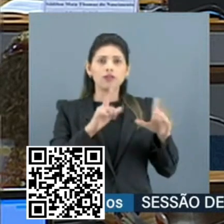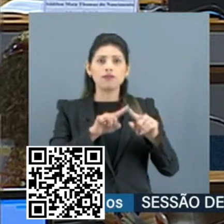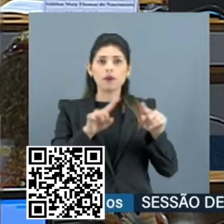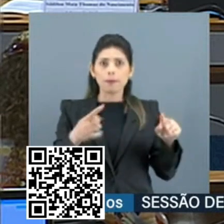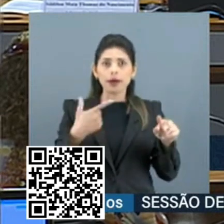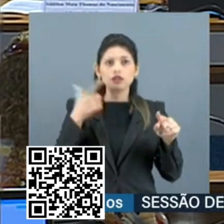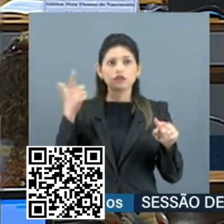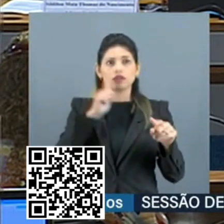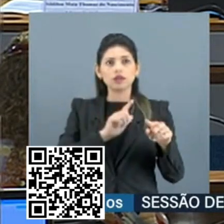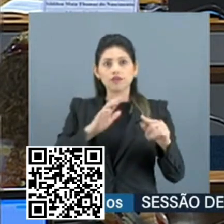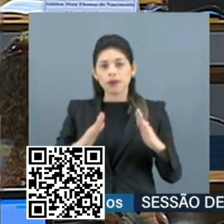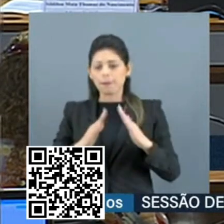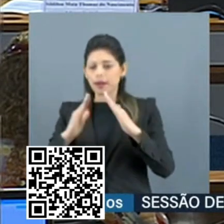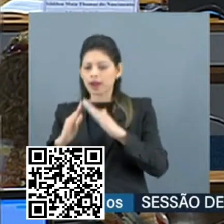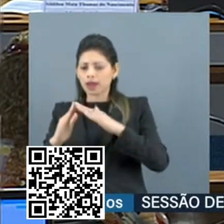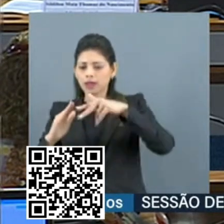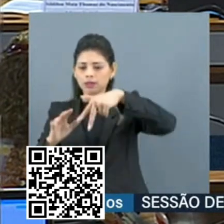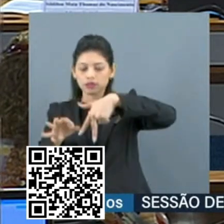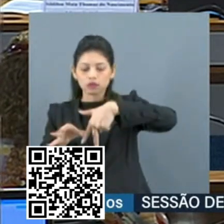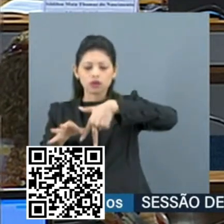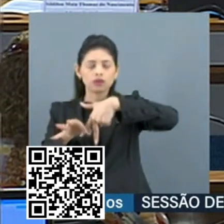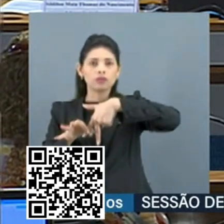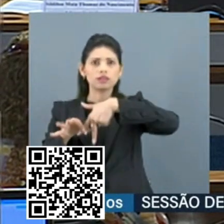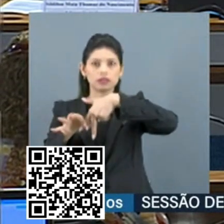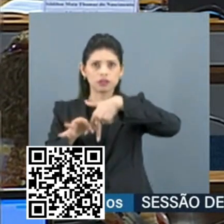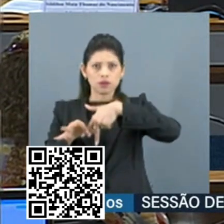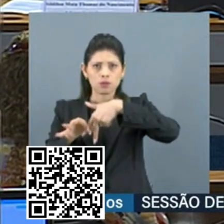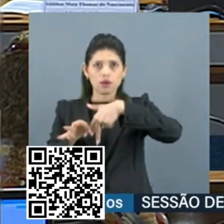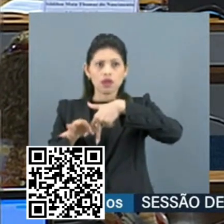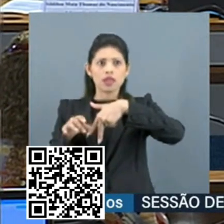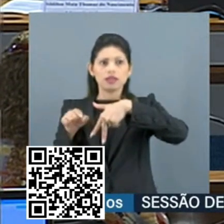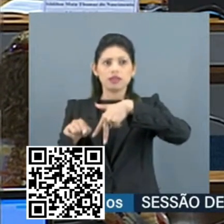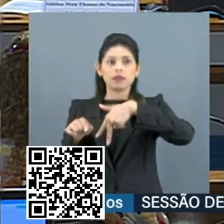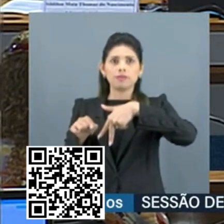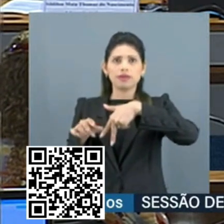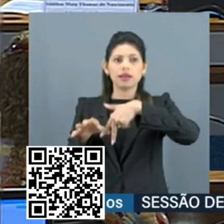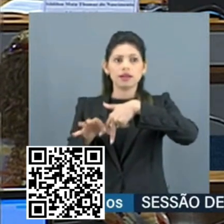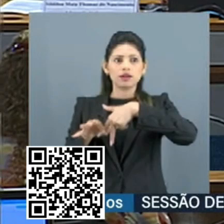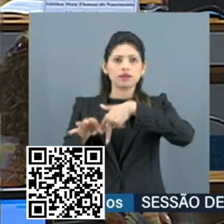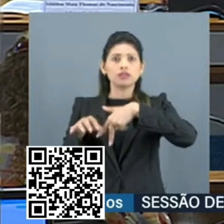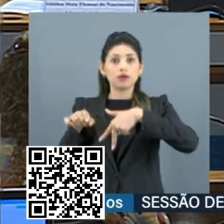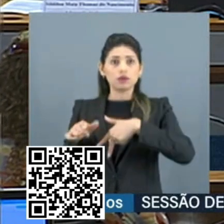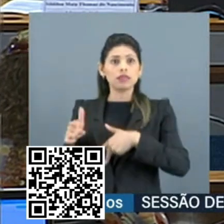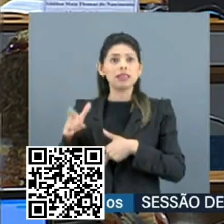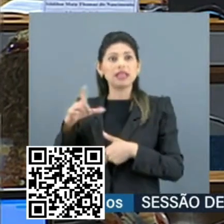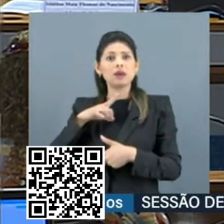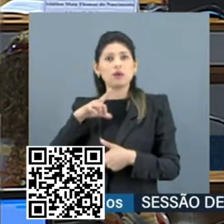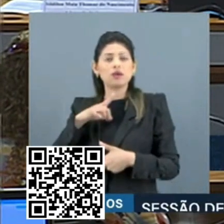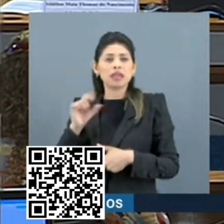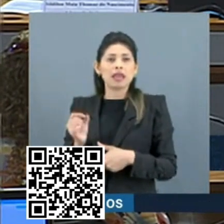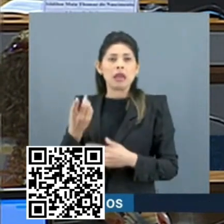tornozeleira eletrônica. Na argumentação feita pela sua defesa, o senhor teria sofrido uma